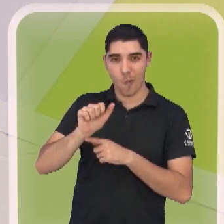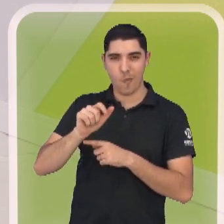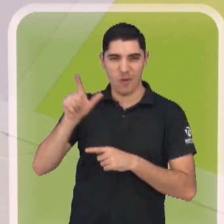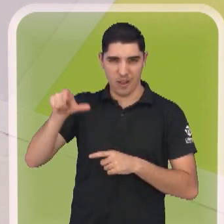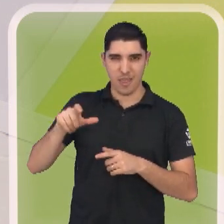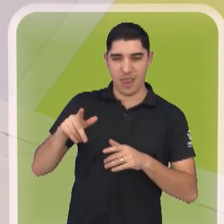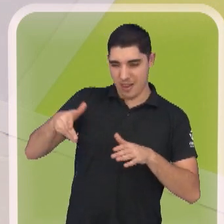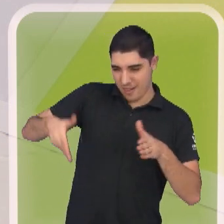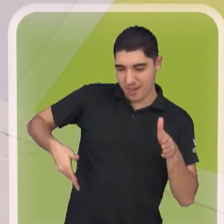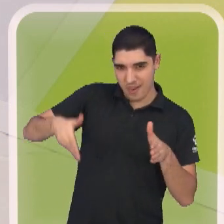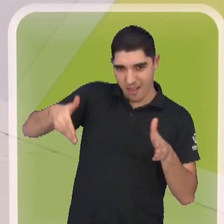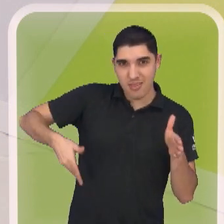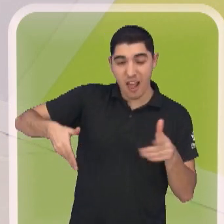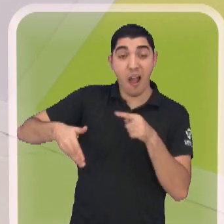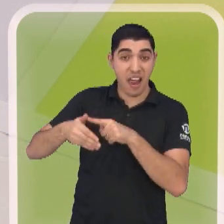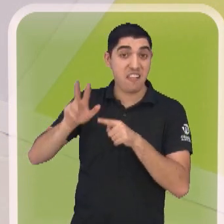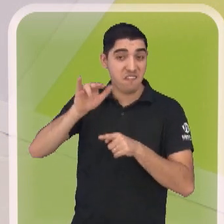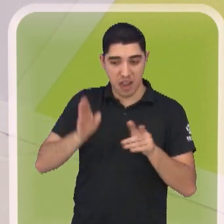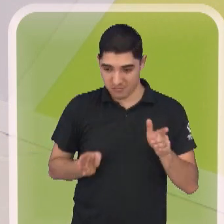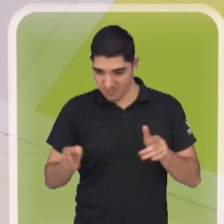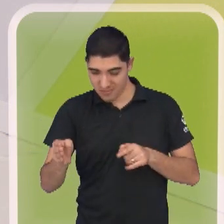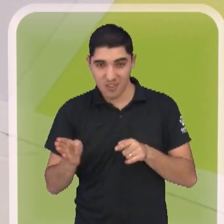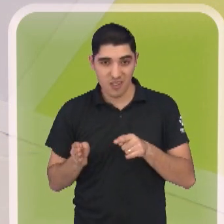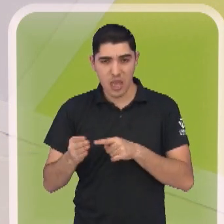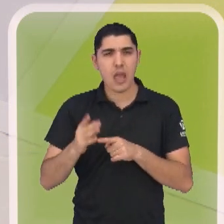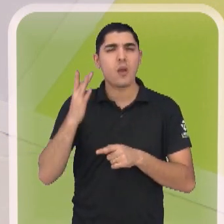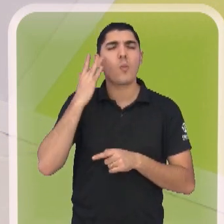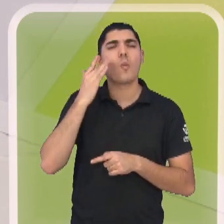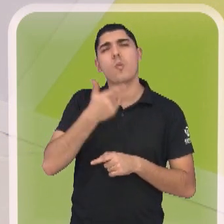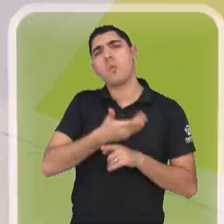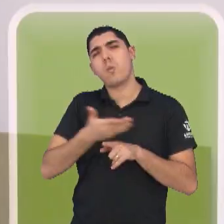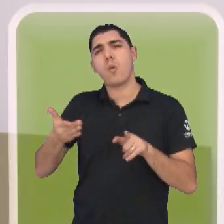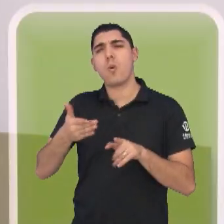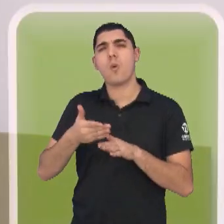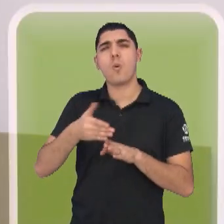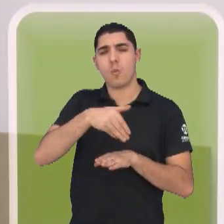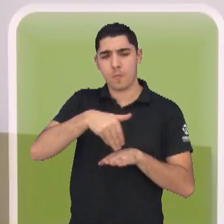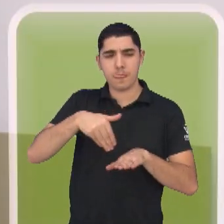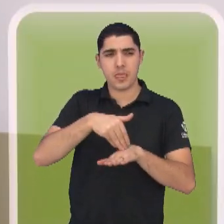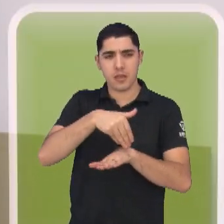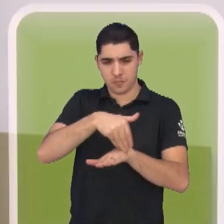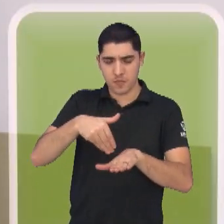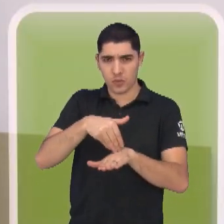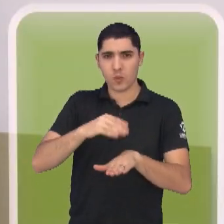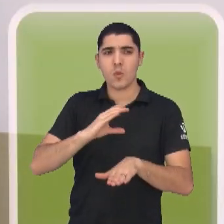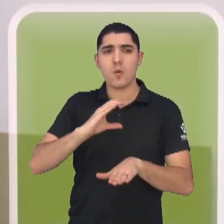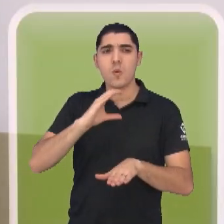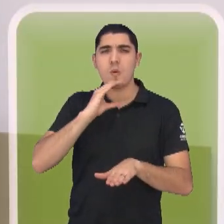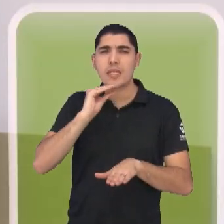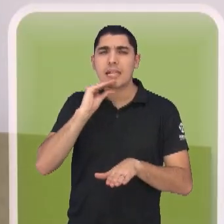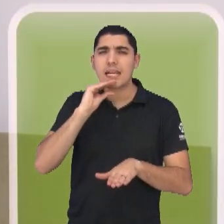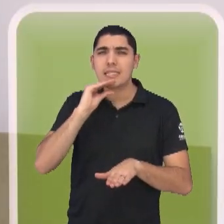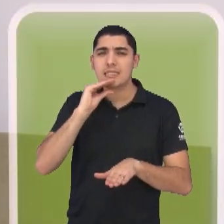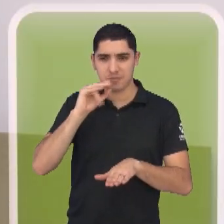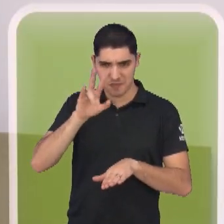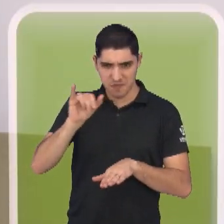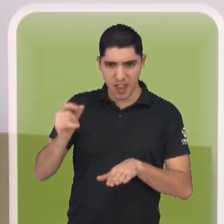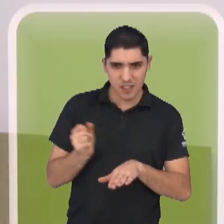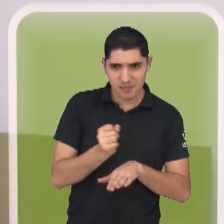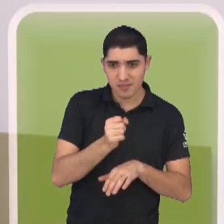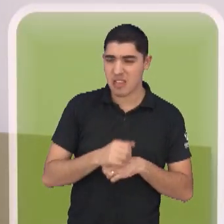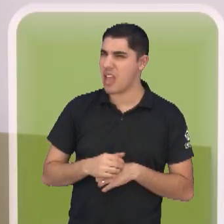amanhã capitão da seleção amanhã não vai jogar não sei se Casemiro não vai jogar mas é talvez por